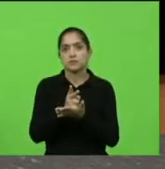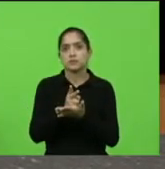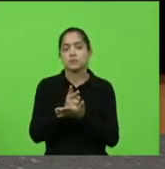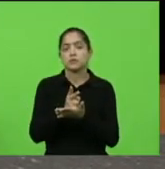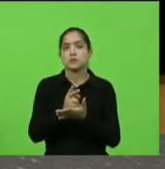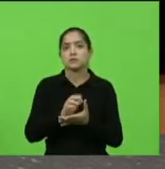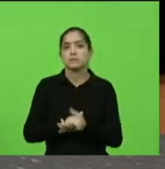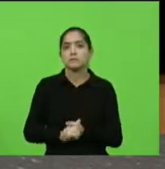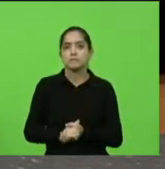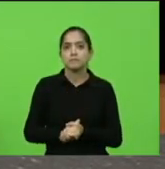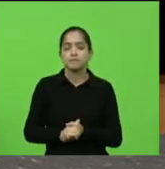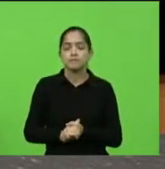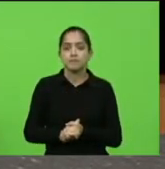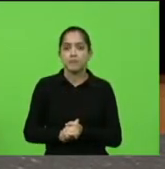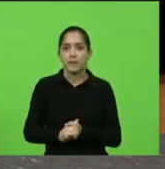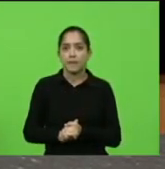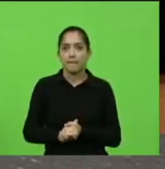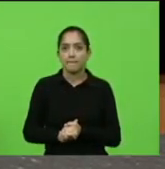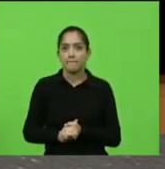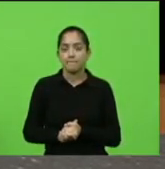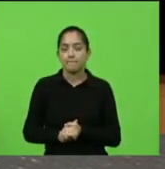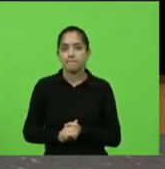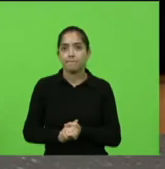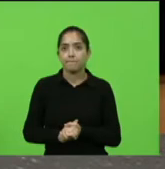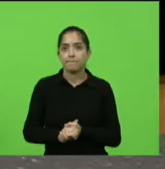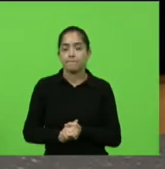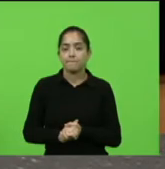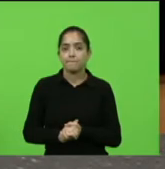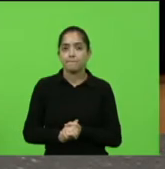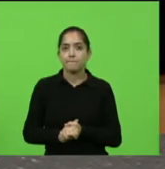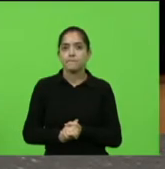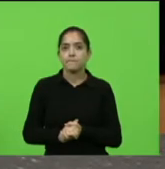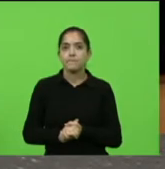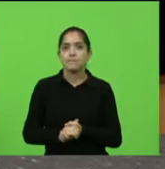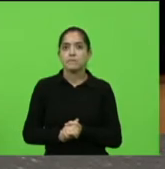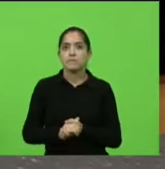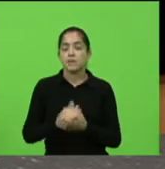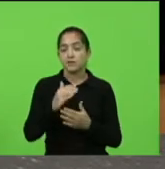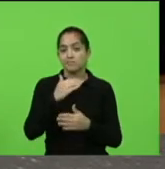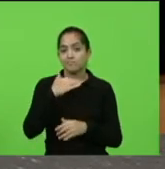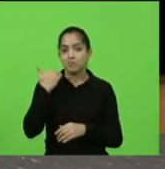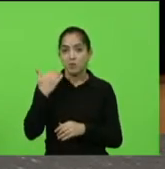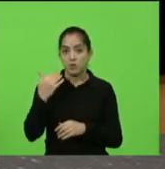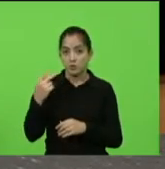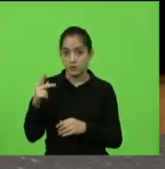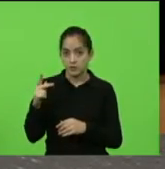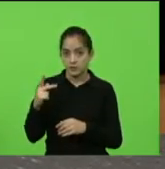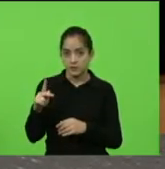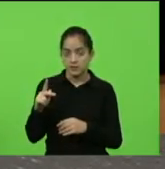deputado Alba, sua partida